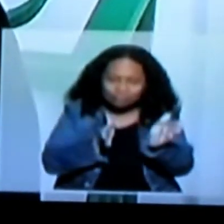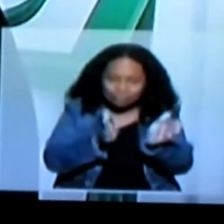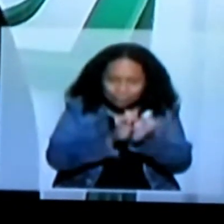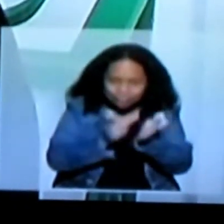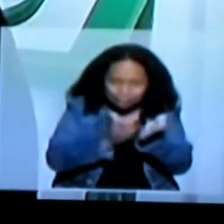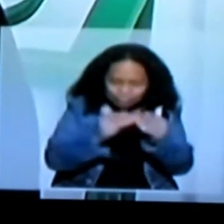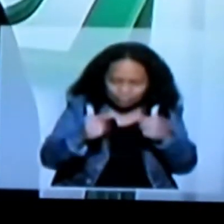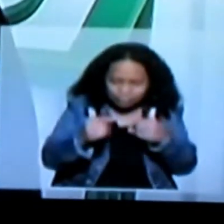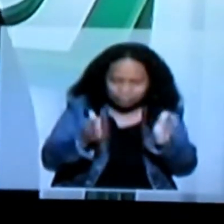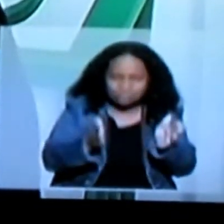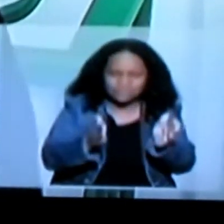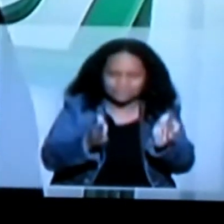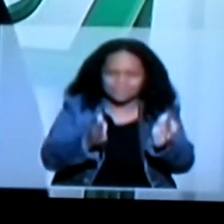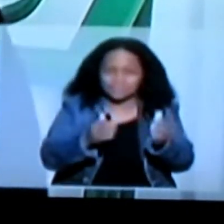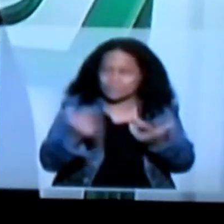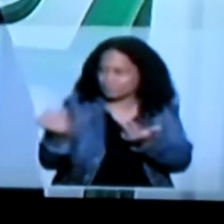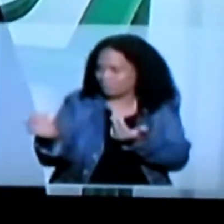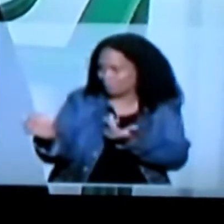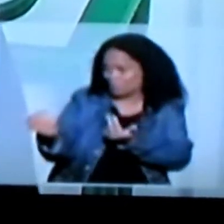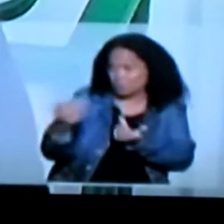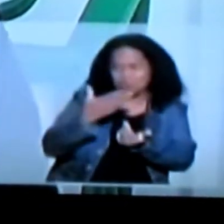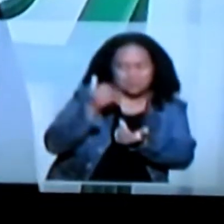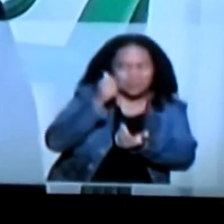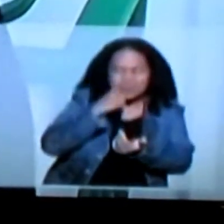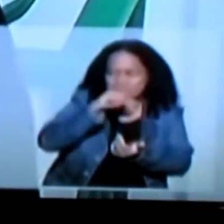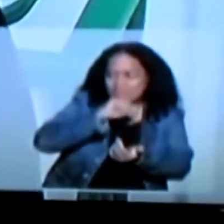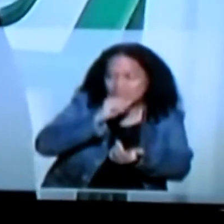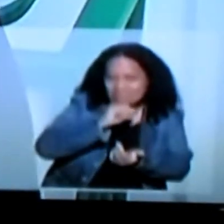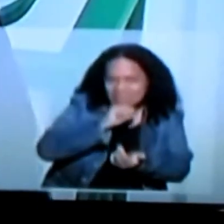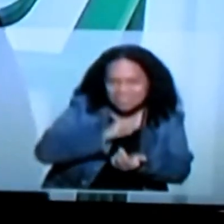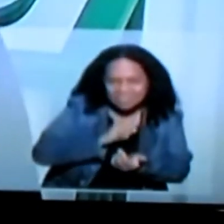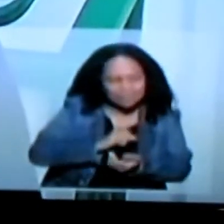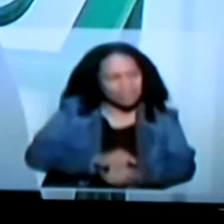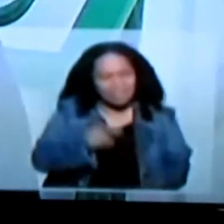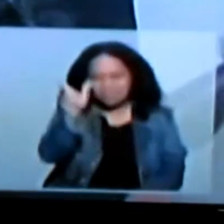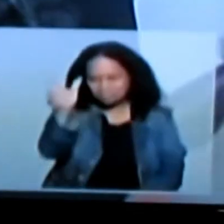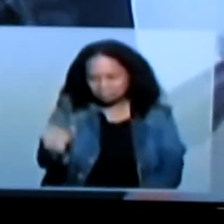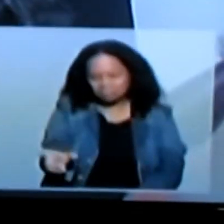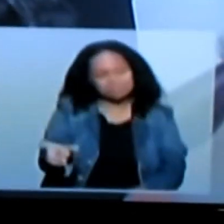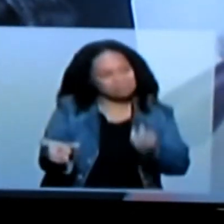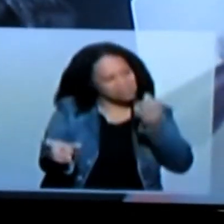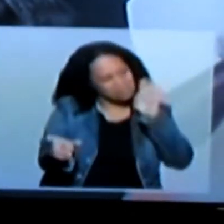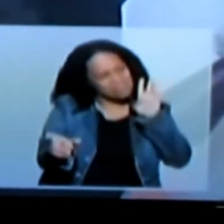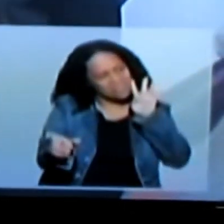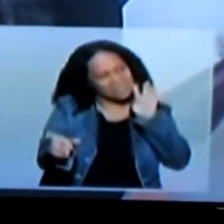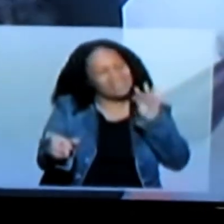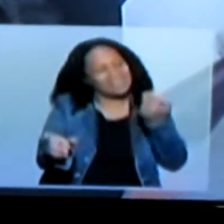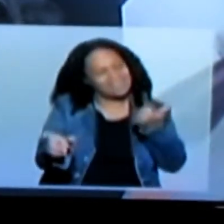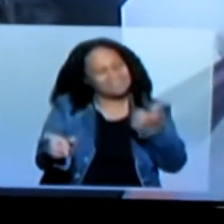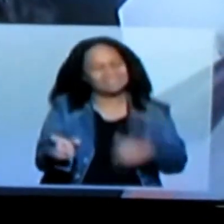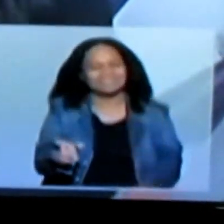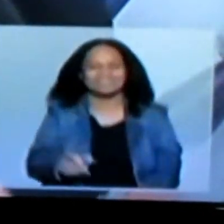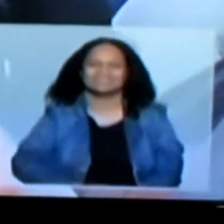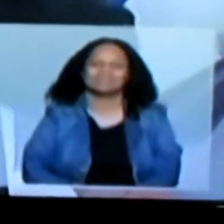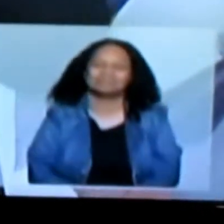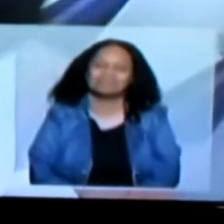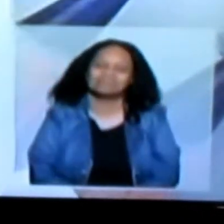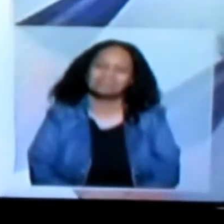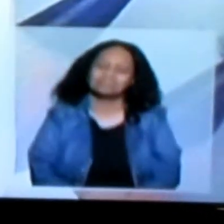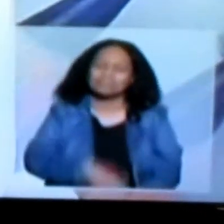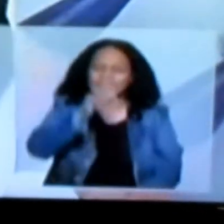eu fui livro, porque eu queria ser igual a minha avó. Se minha avó tá lendo, eu quero ler também. Que figura bacana, hein? Como isso é primar da sua